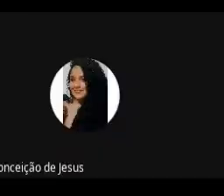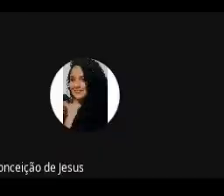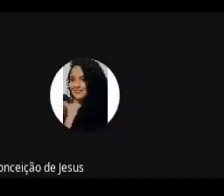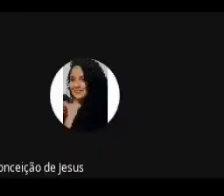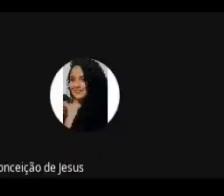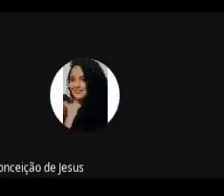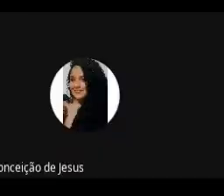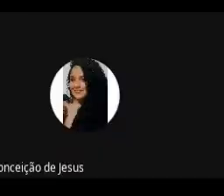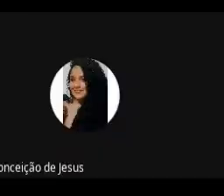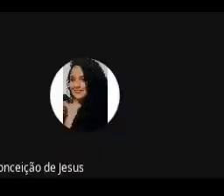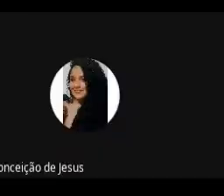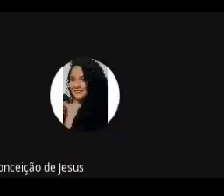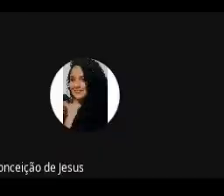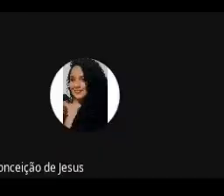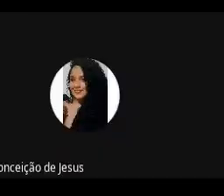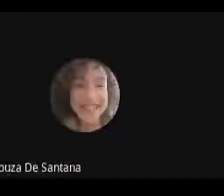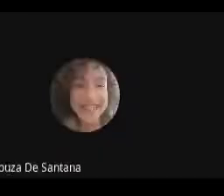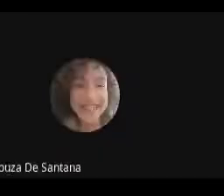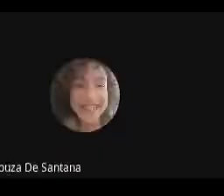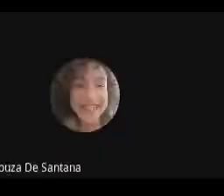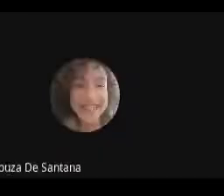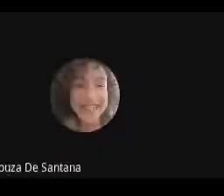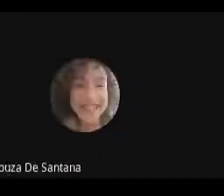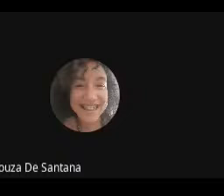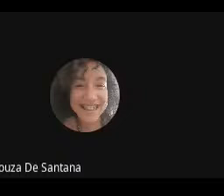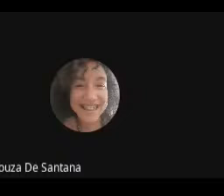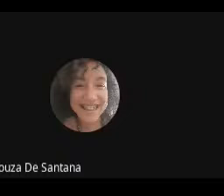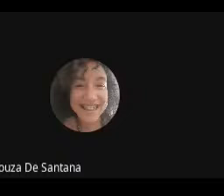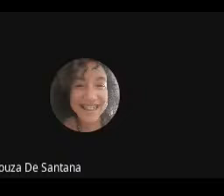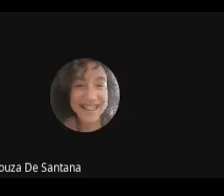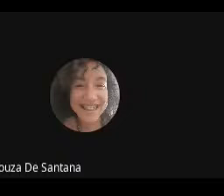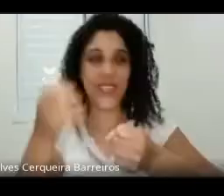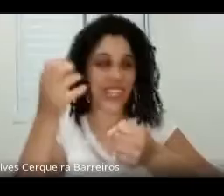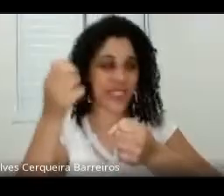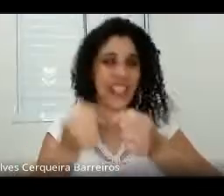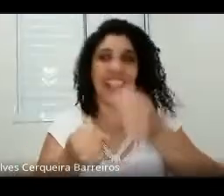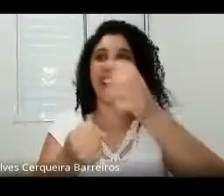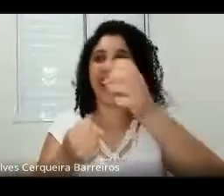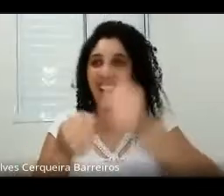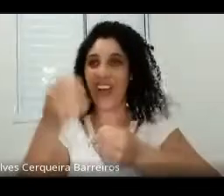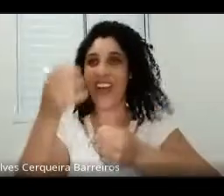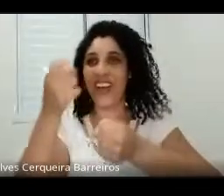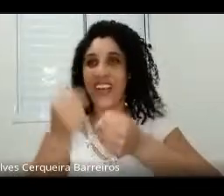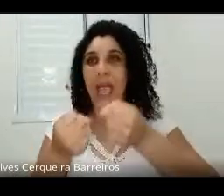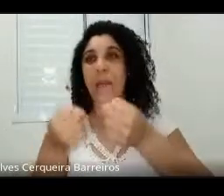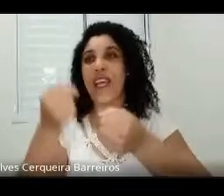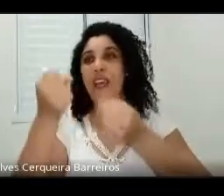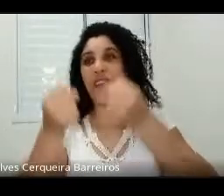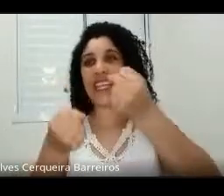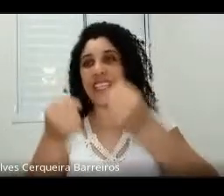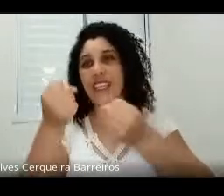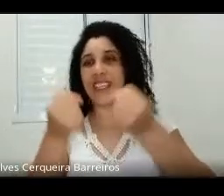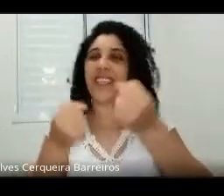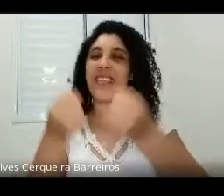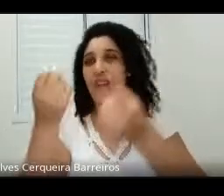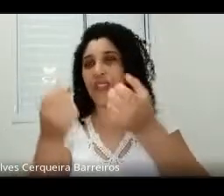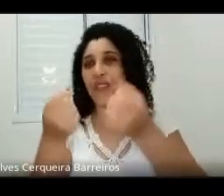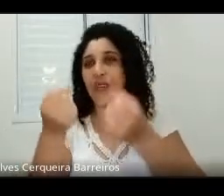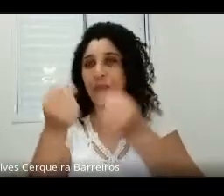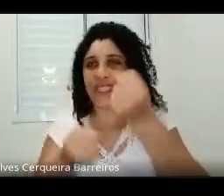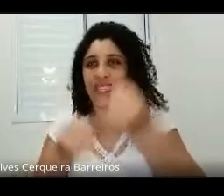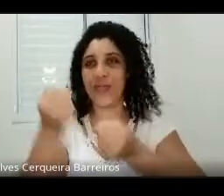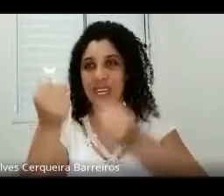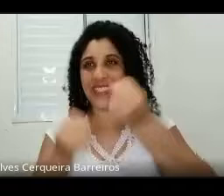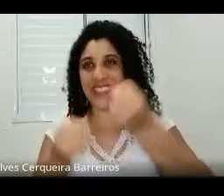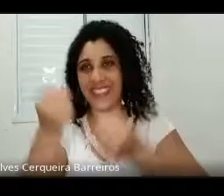Ah, tá. Parece que tá Leite ordenhando uma vaca. Isso, Yasmin. Ó. É porque eu fiz assim, talvez